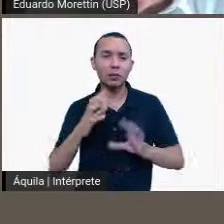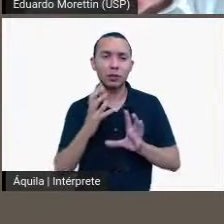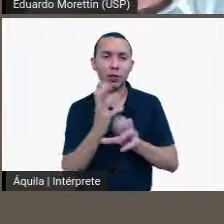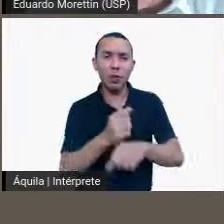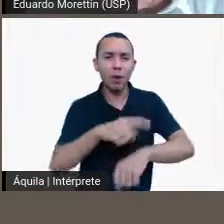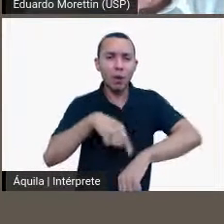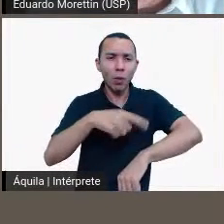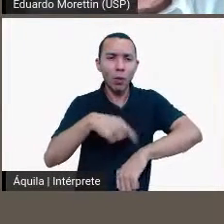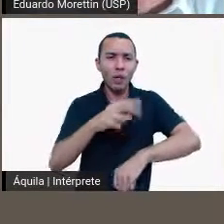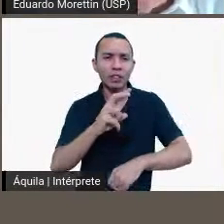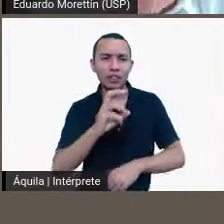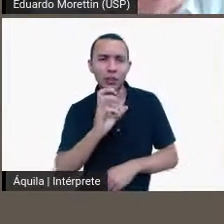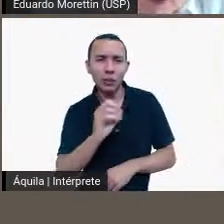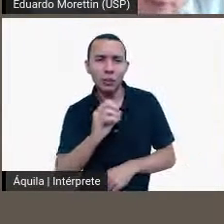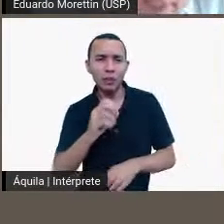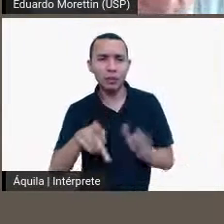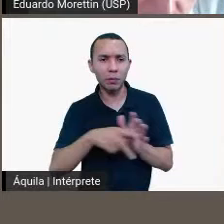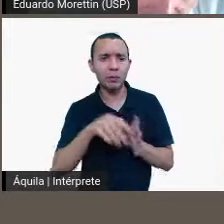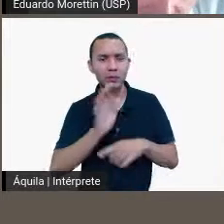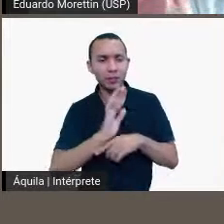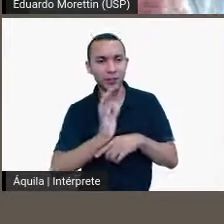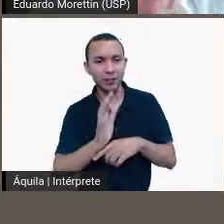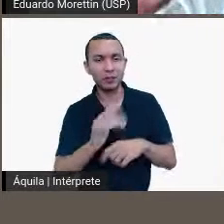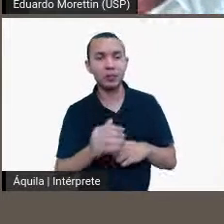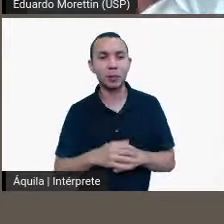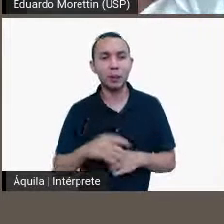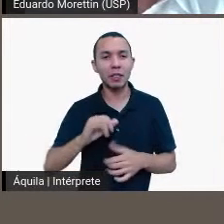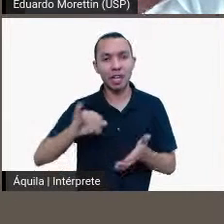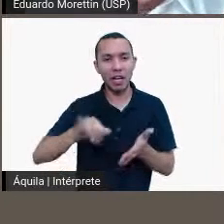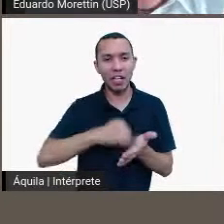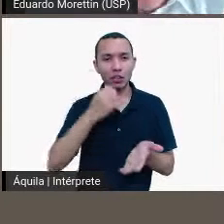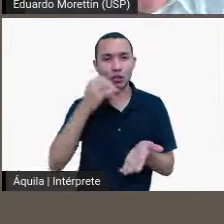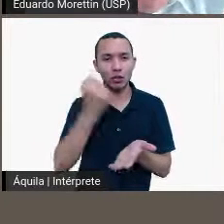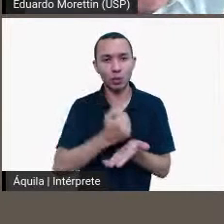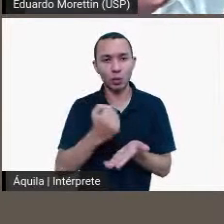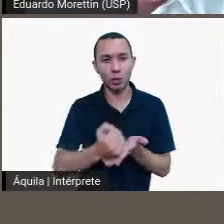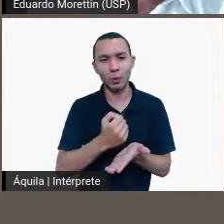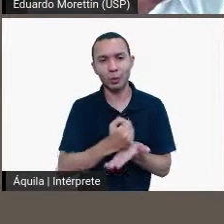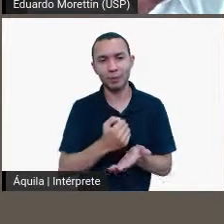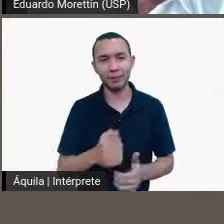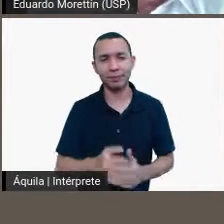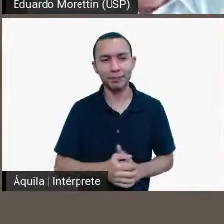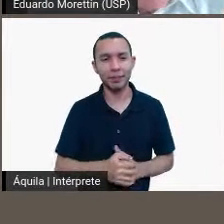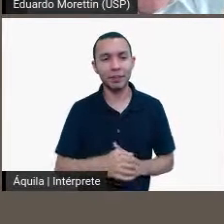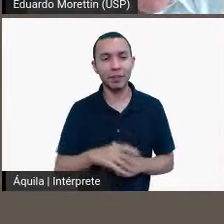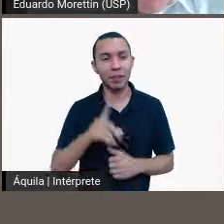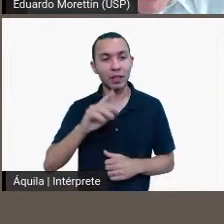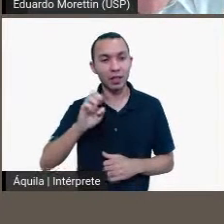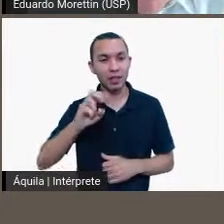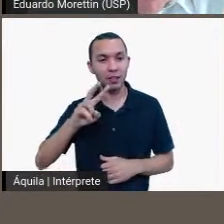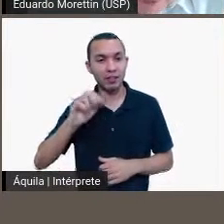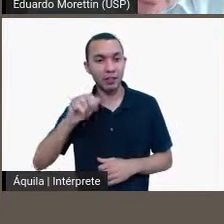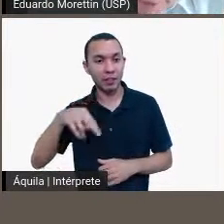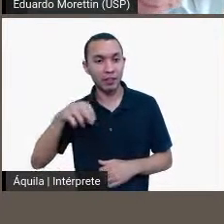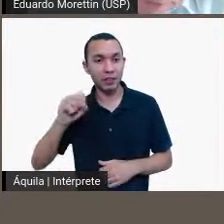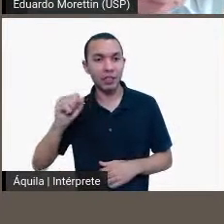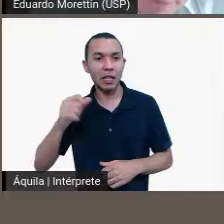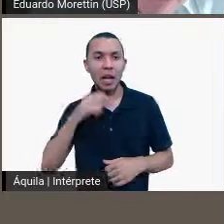realizado o que havia sido combinado em contrato. Não houve devassa, o escândalo foi